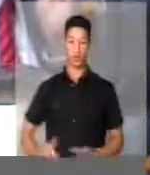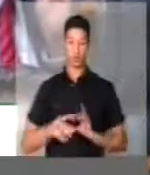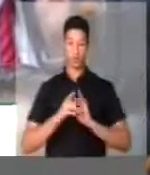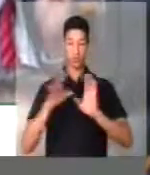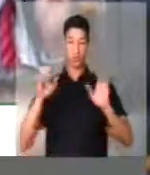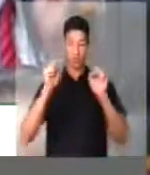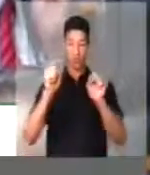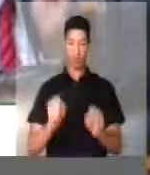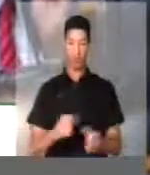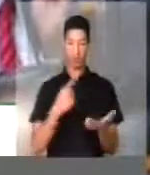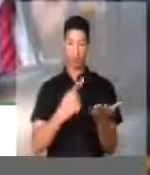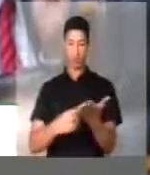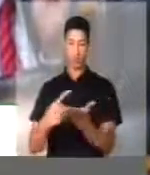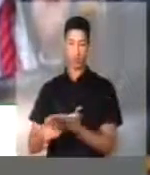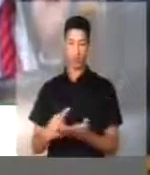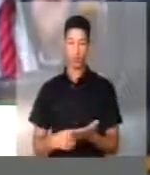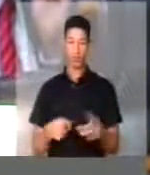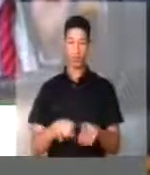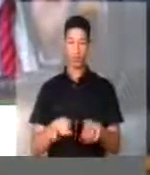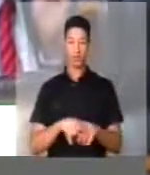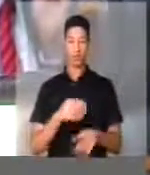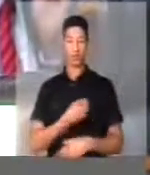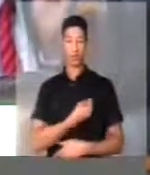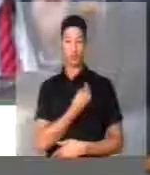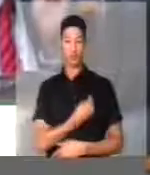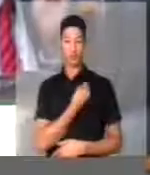governadores possam negociar e possam